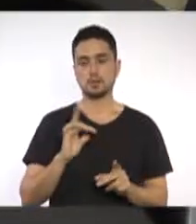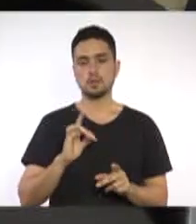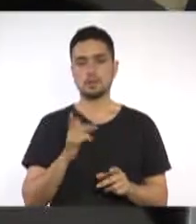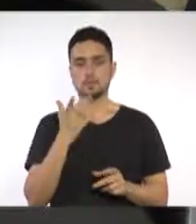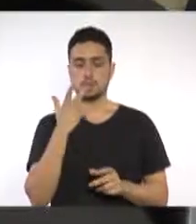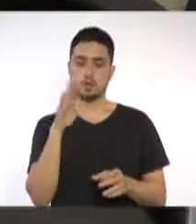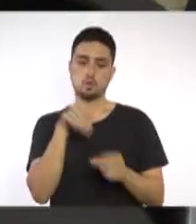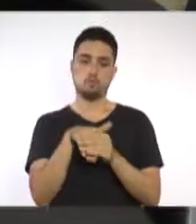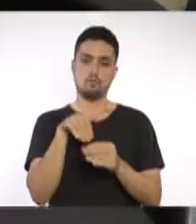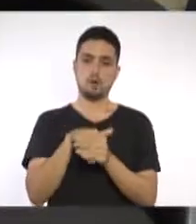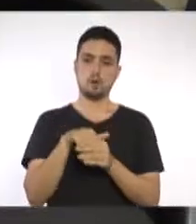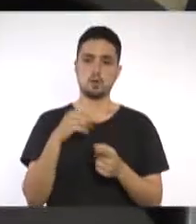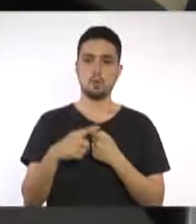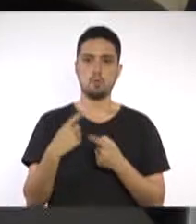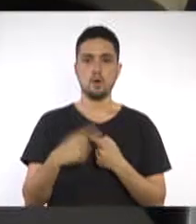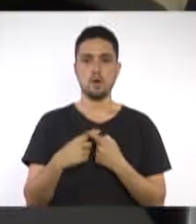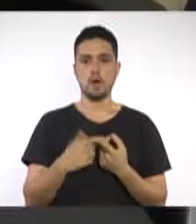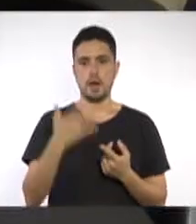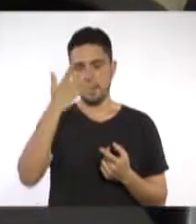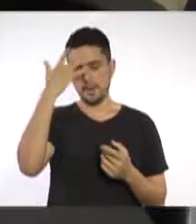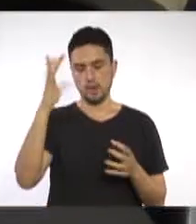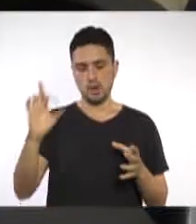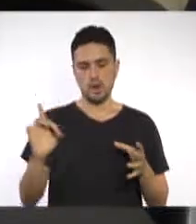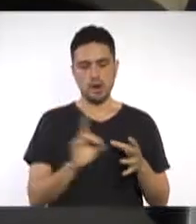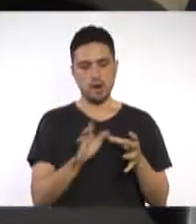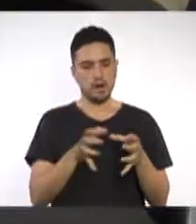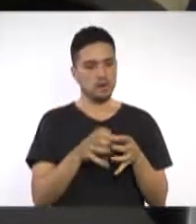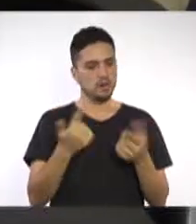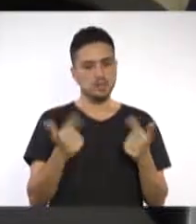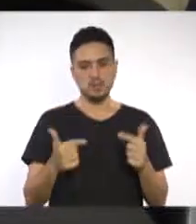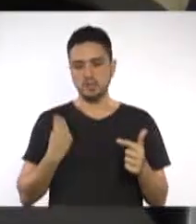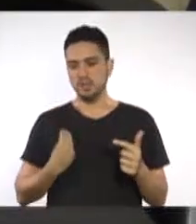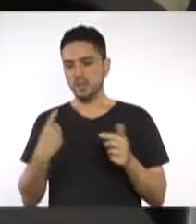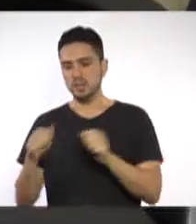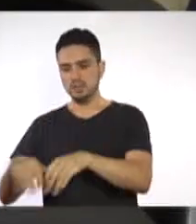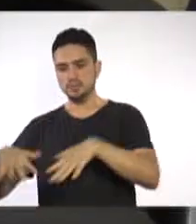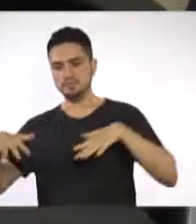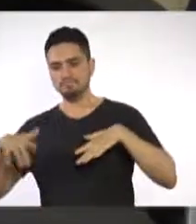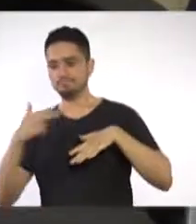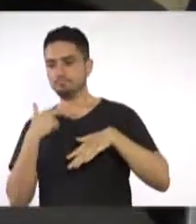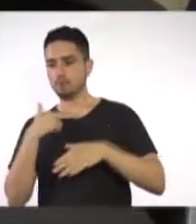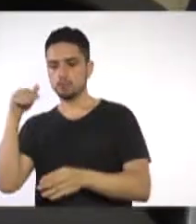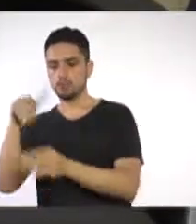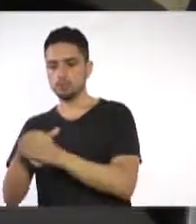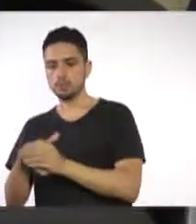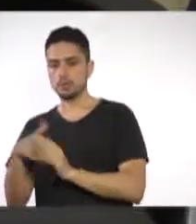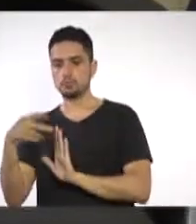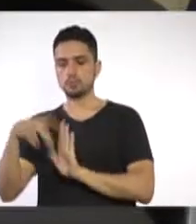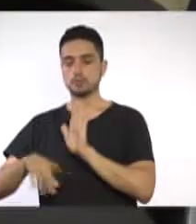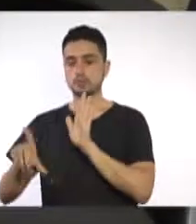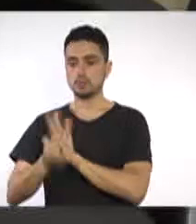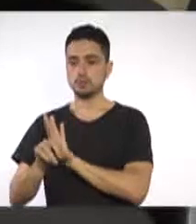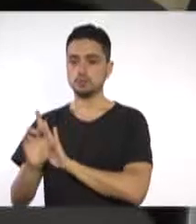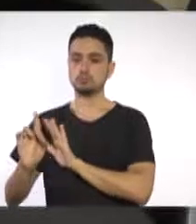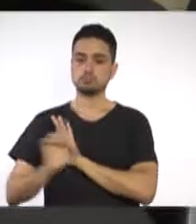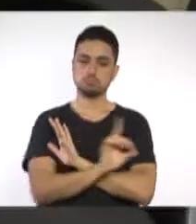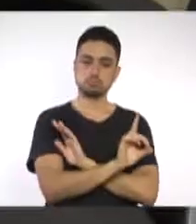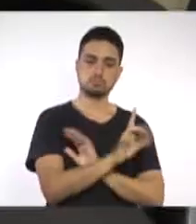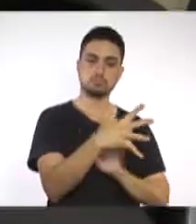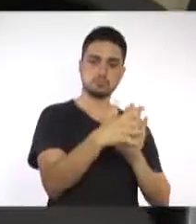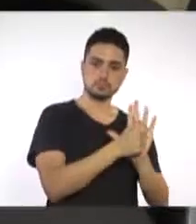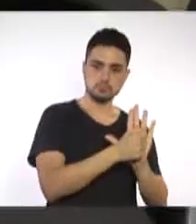os integrantes da comissão de permanência não estão em plenário para dar os pareceres nos projetos em análise. Posteriormente a